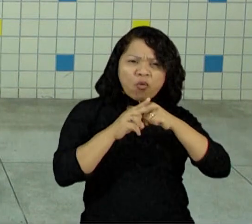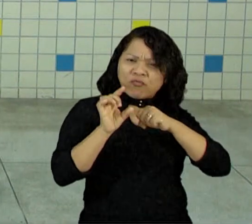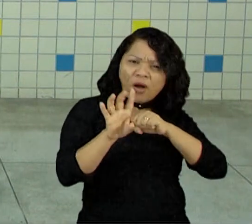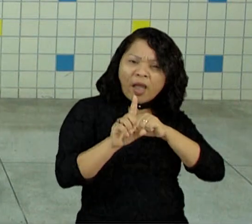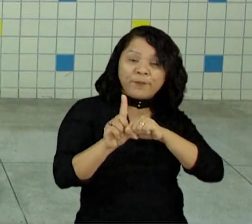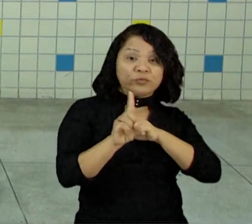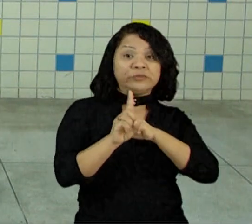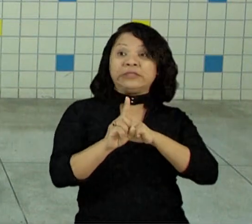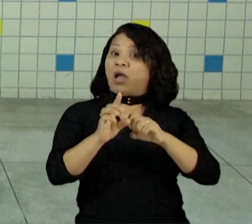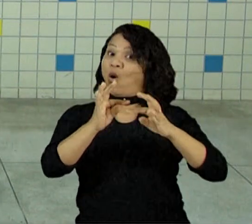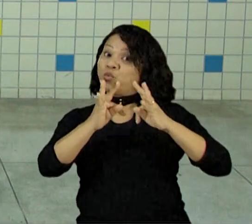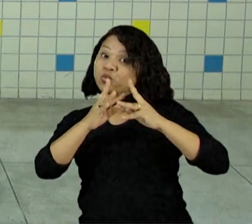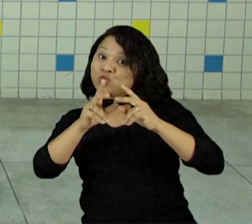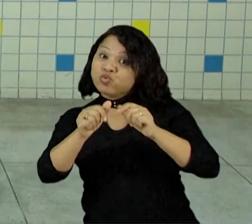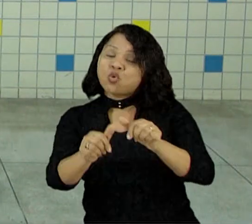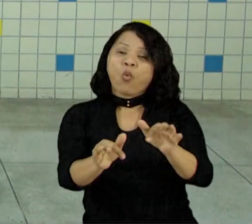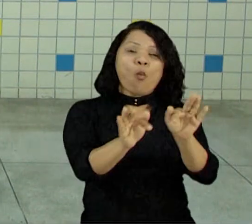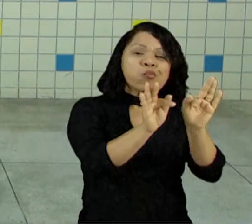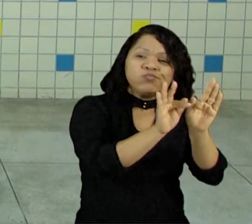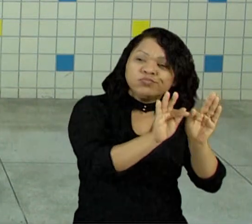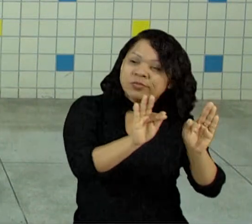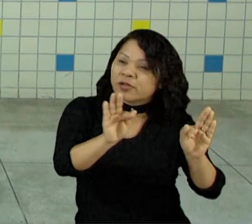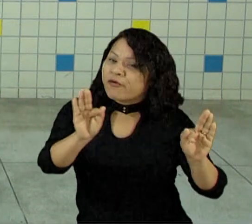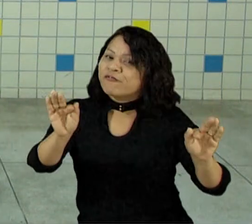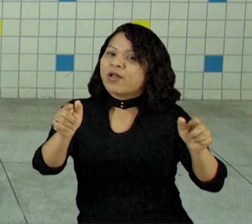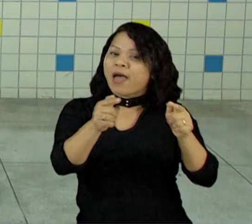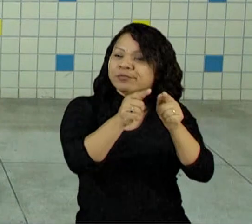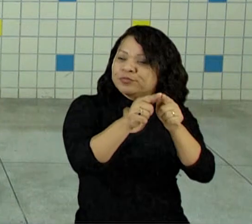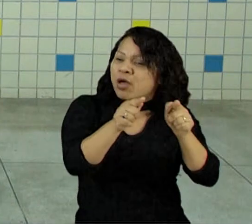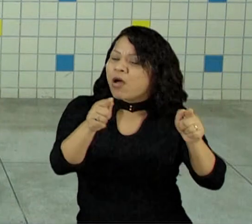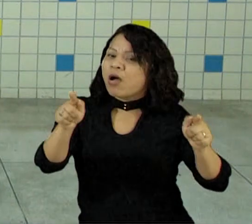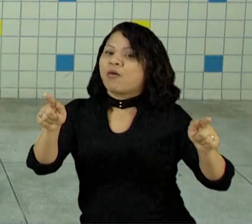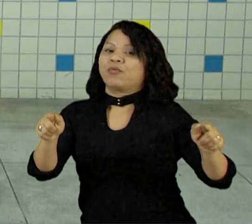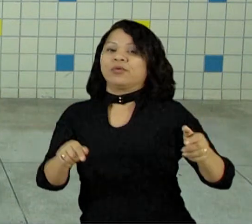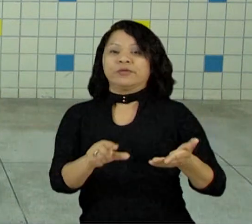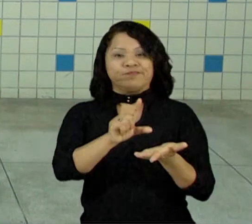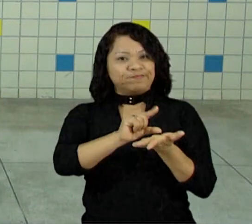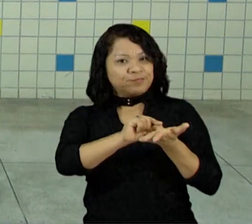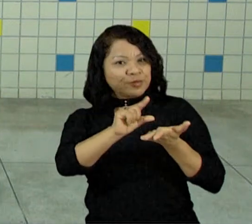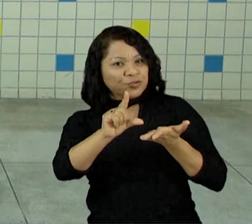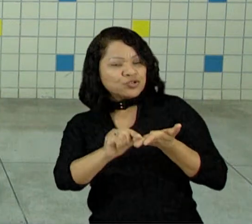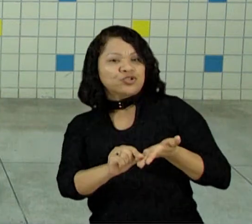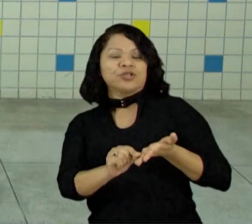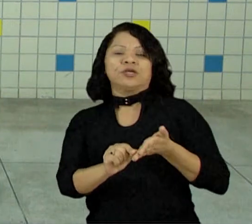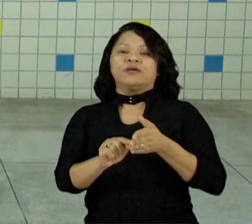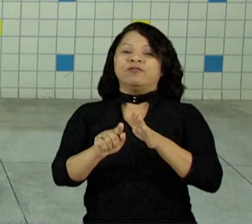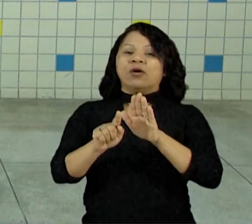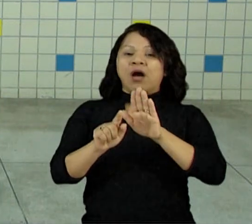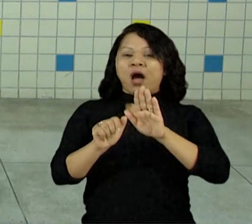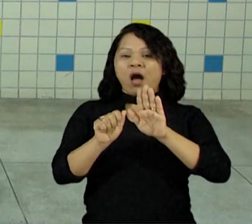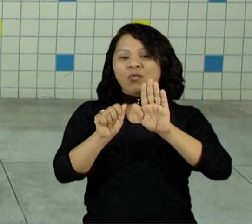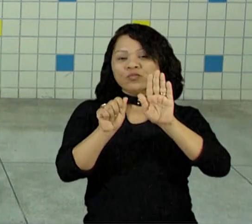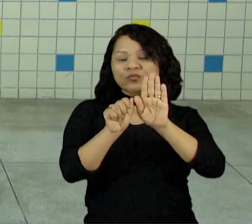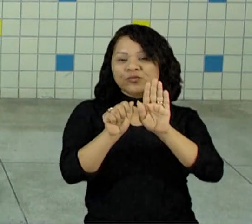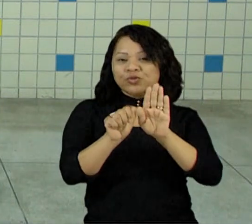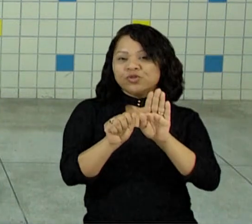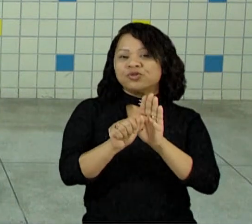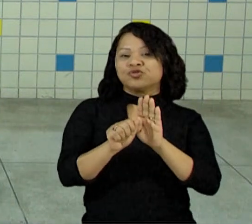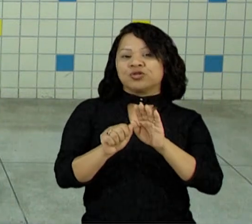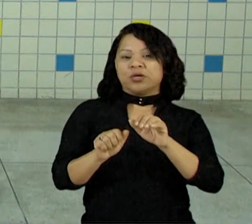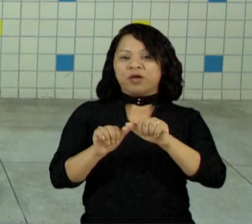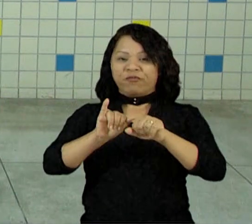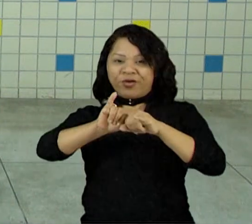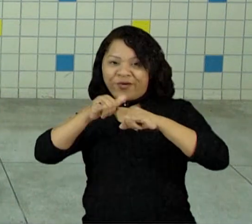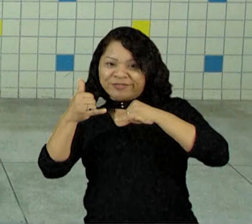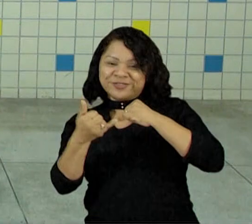concordar toda a frase, toda a oração, o artigo, o substantivo e o adjetivo. Eles